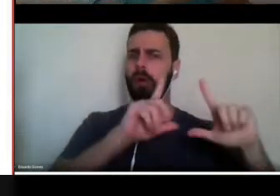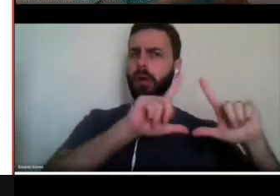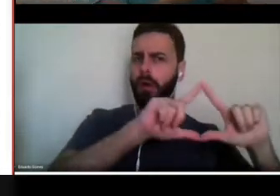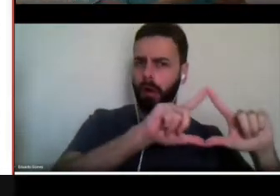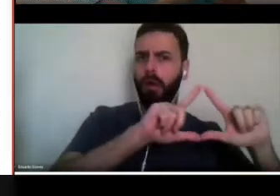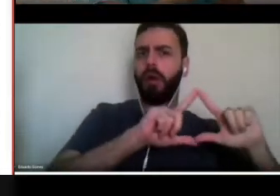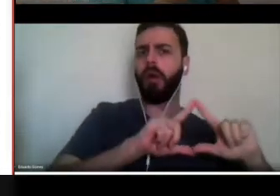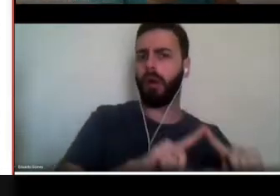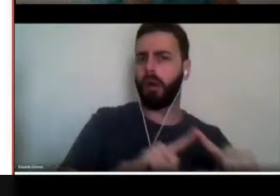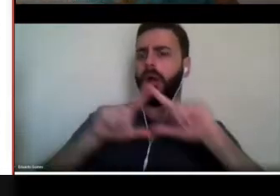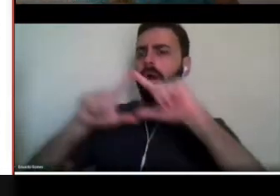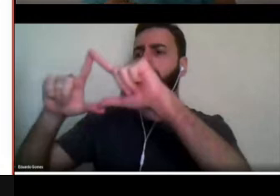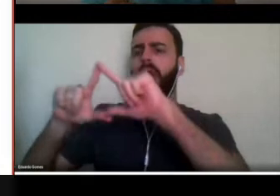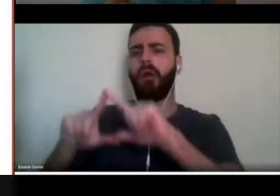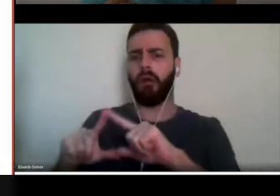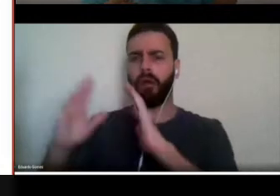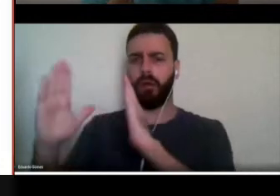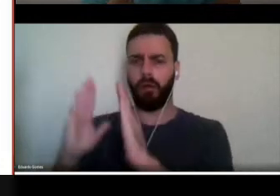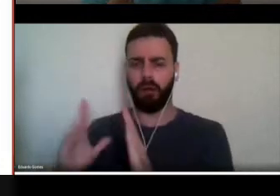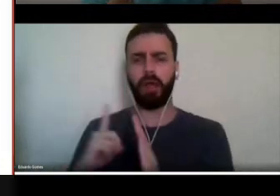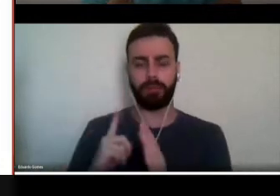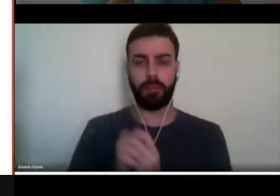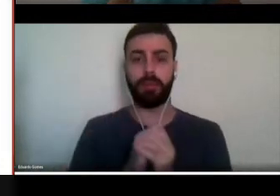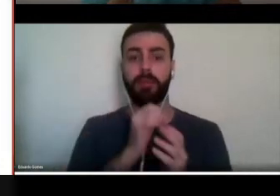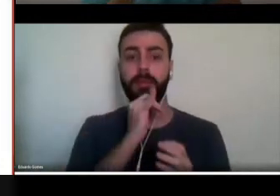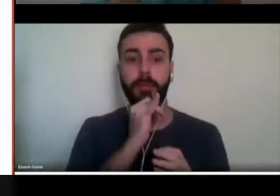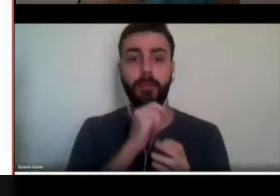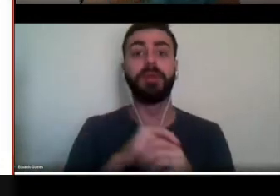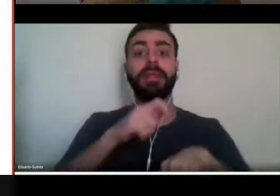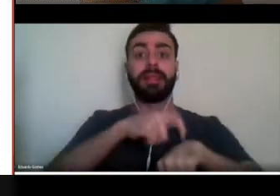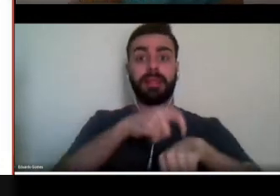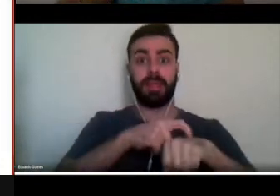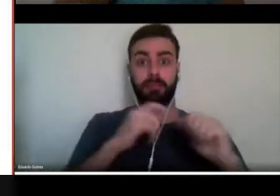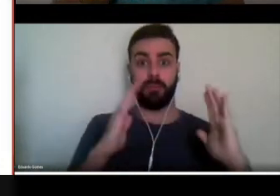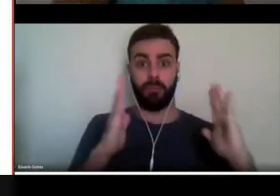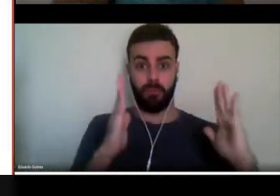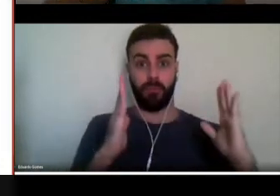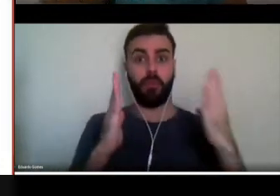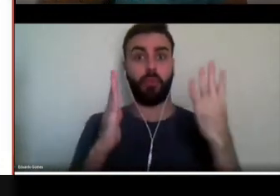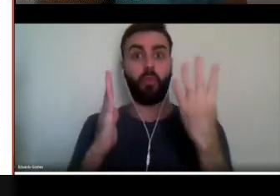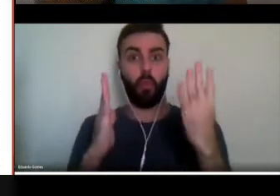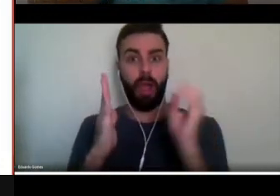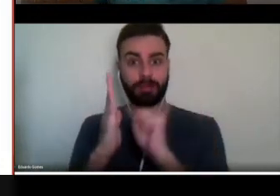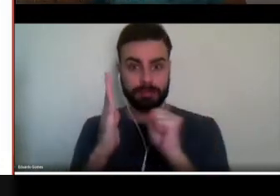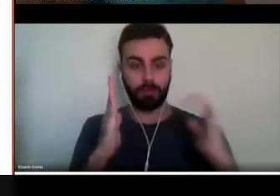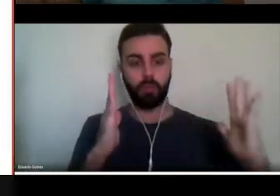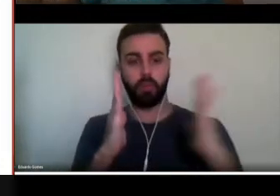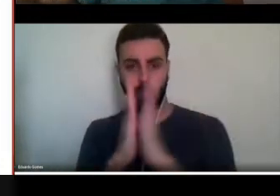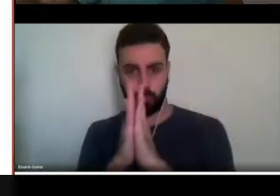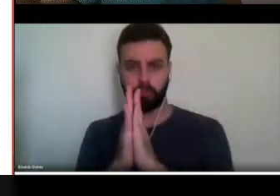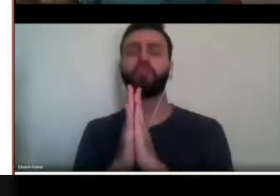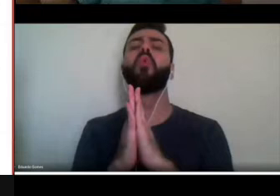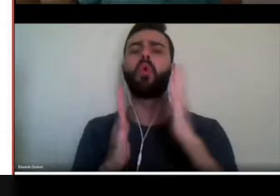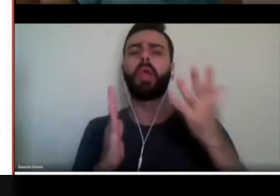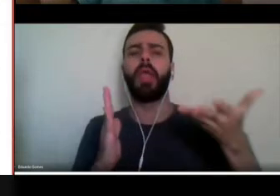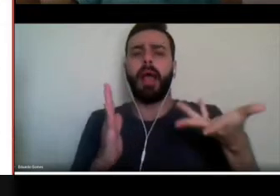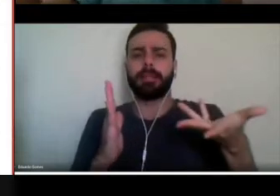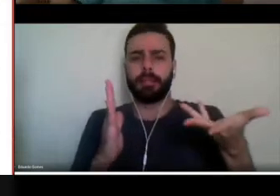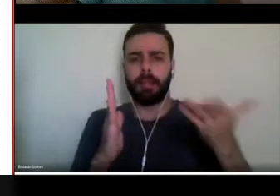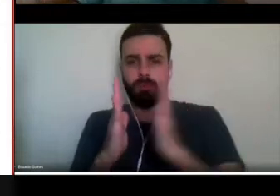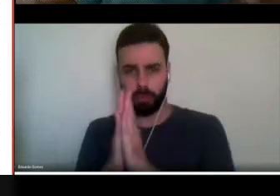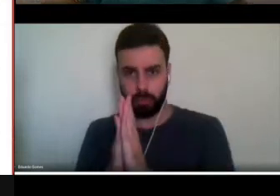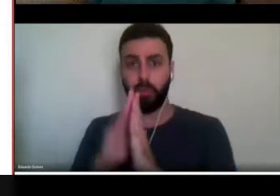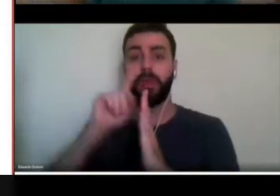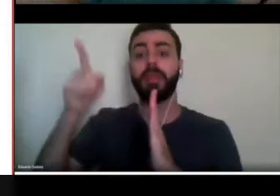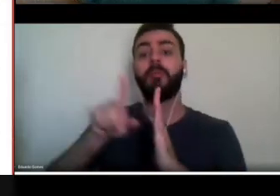por exemplo, nos primeiros 4 segundos, o velocista acelerou, depois ele andou com velocidade constante.